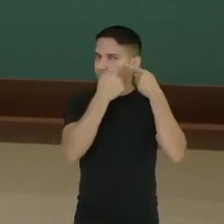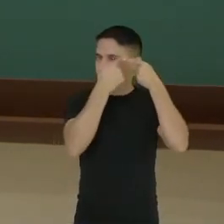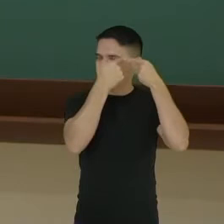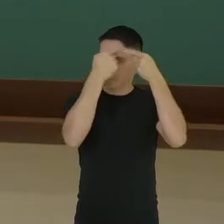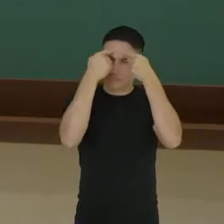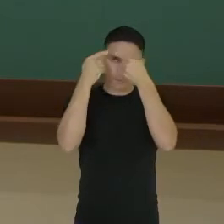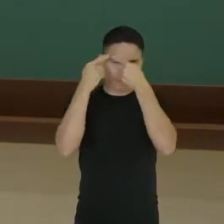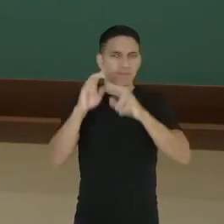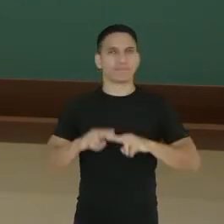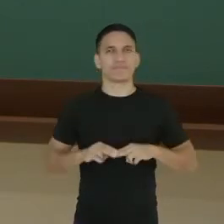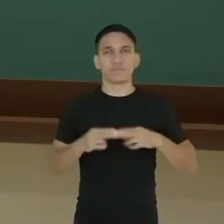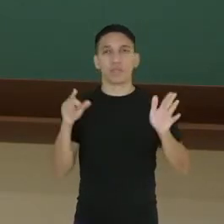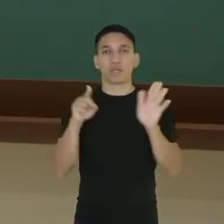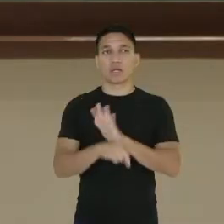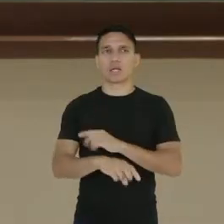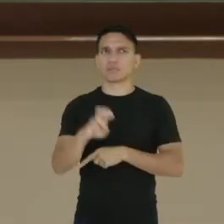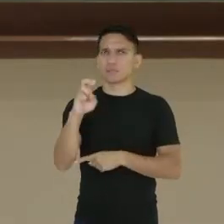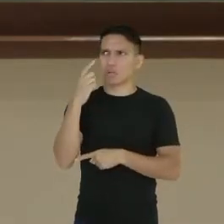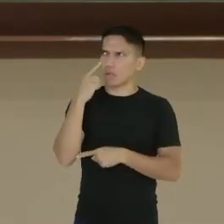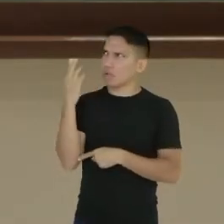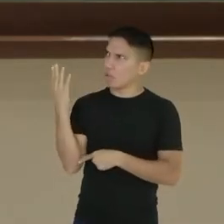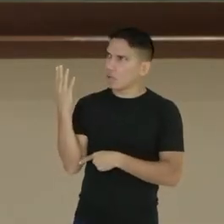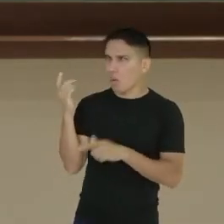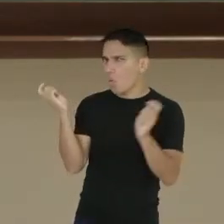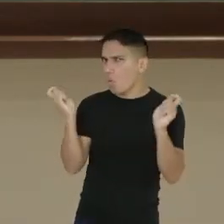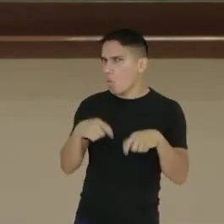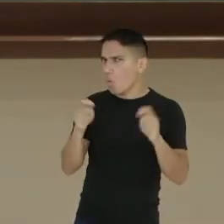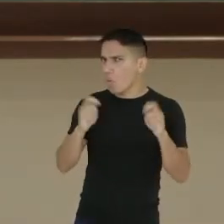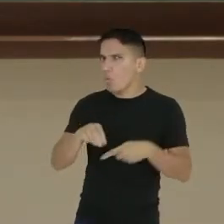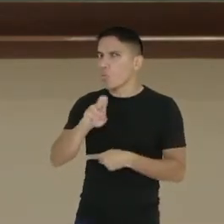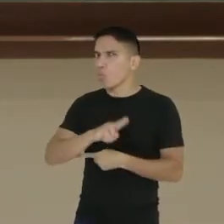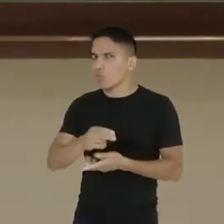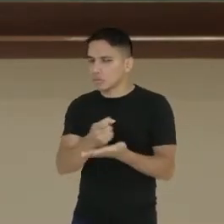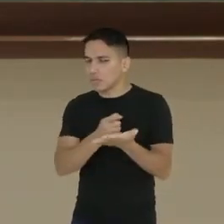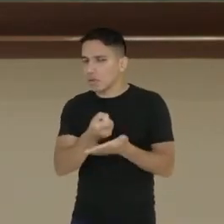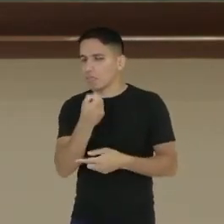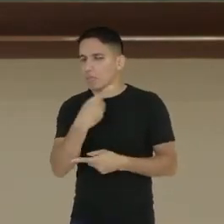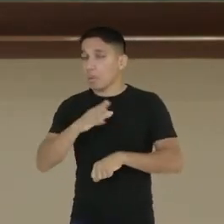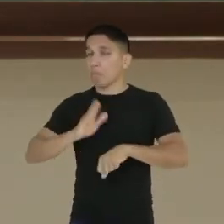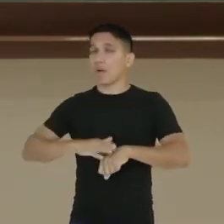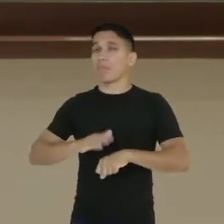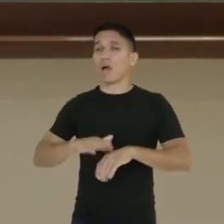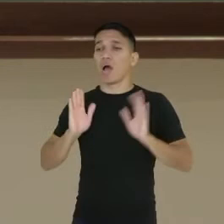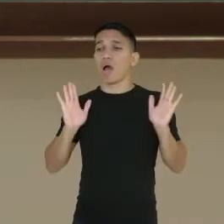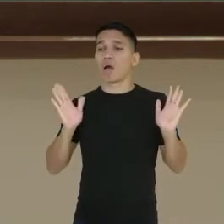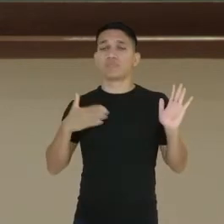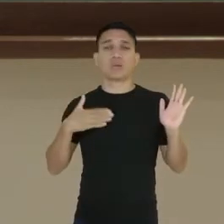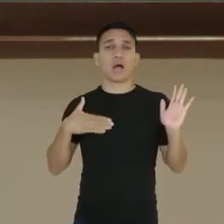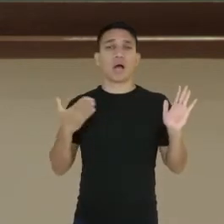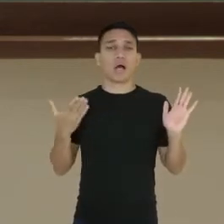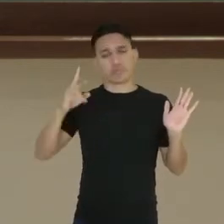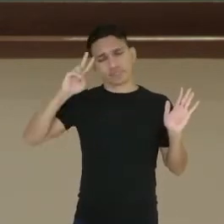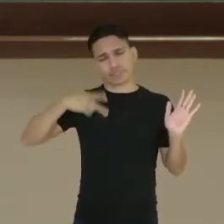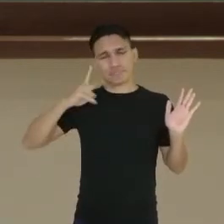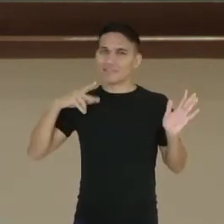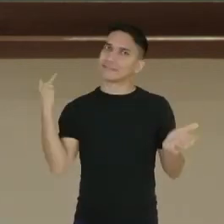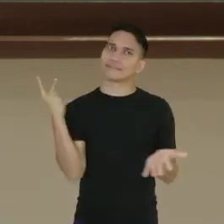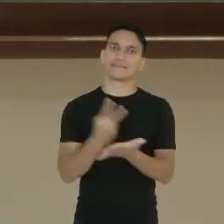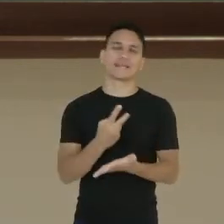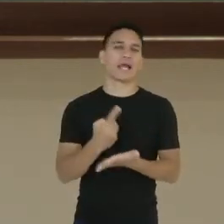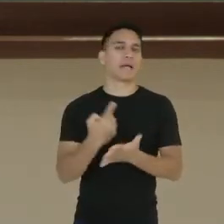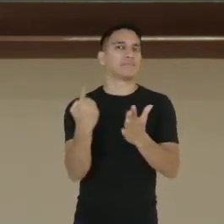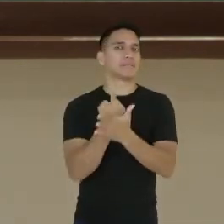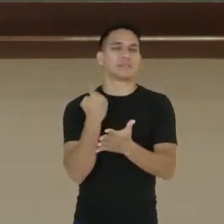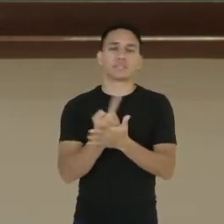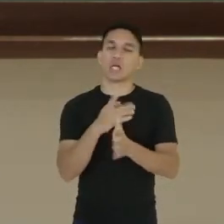Dúvida 5. Posso usar pílula por conta própria? Essa é uma das perguntas que a gente mais